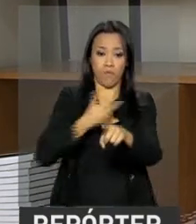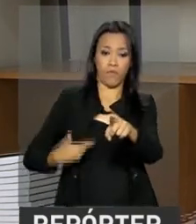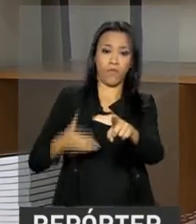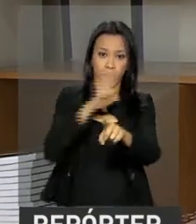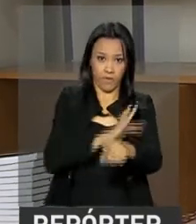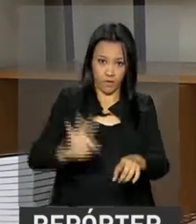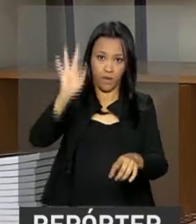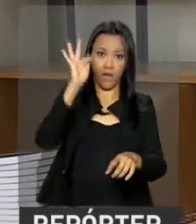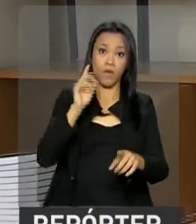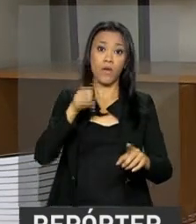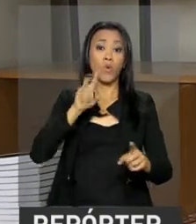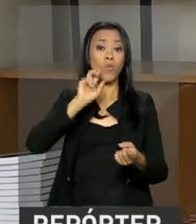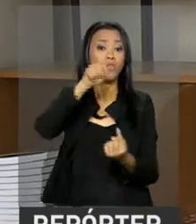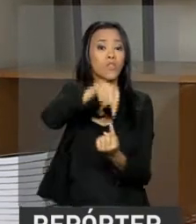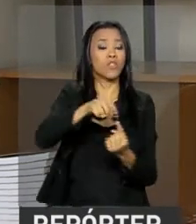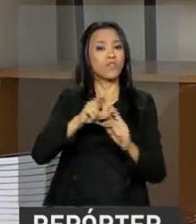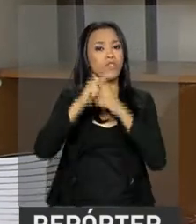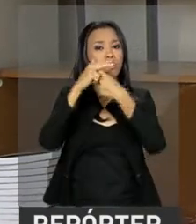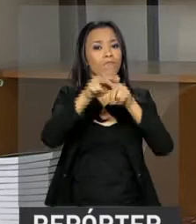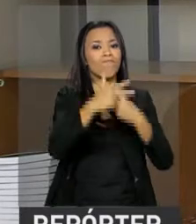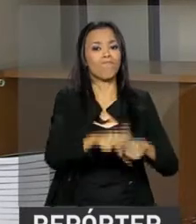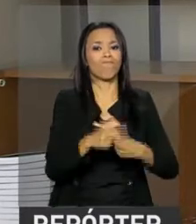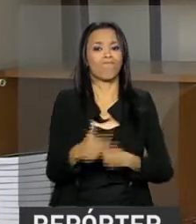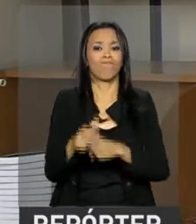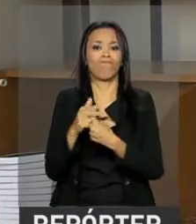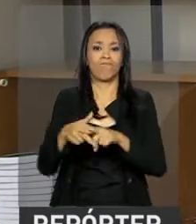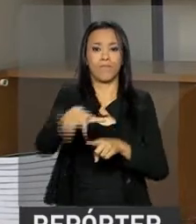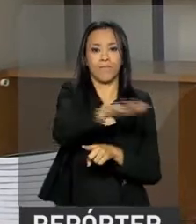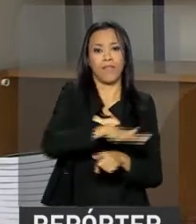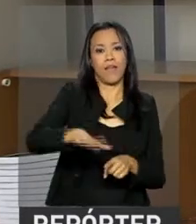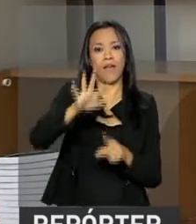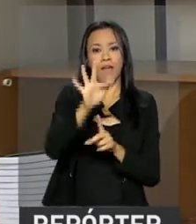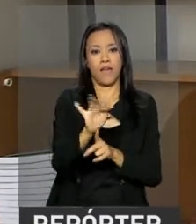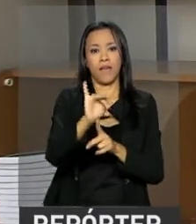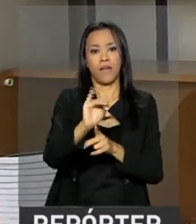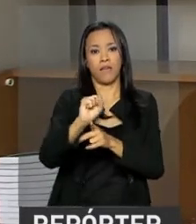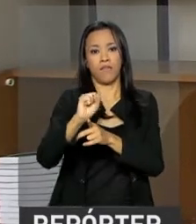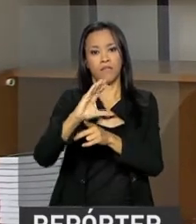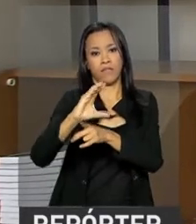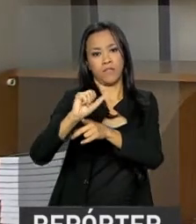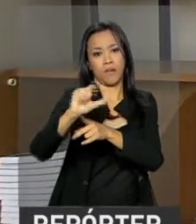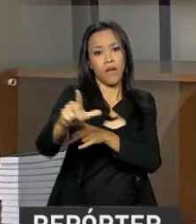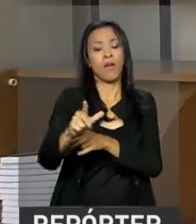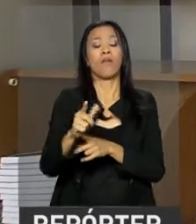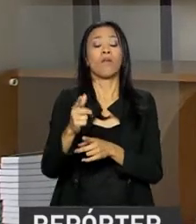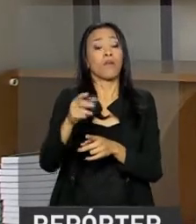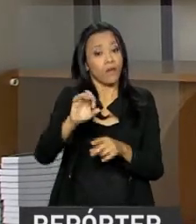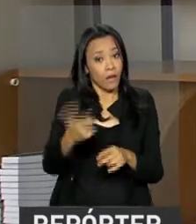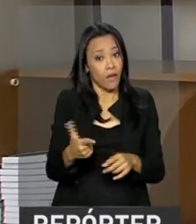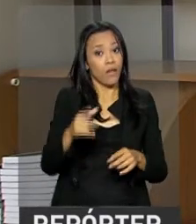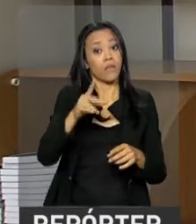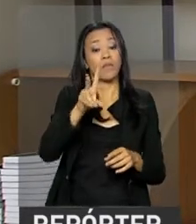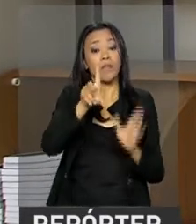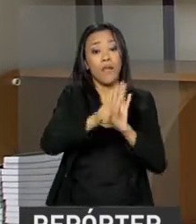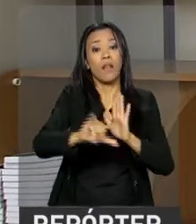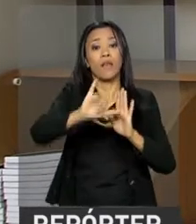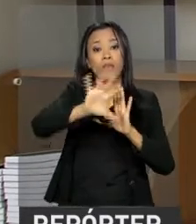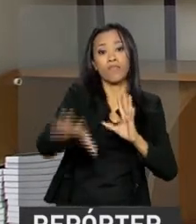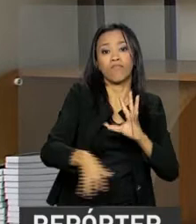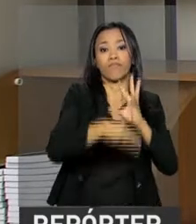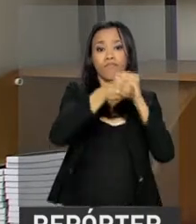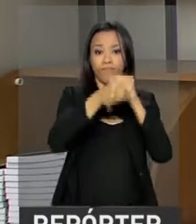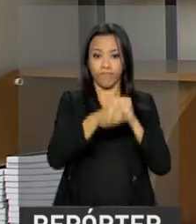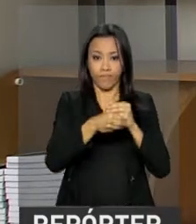de ajuste fiscal maior é claro que é na própria lei complementar e na sua argumentação